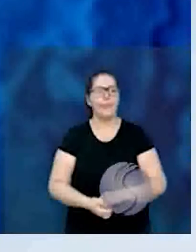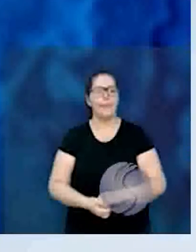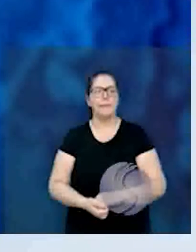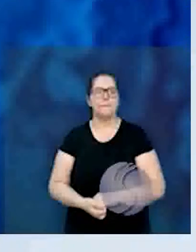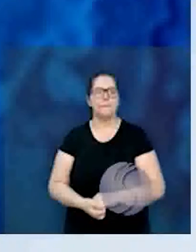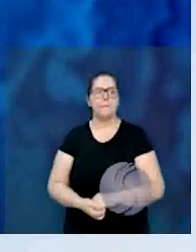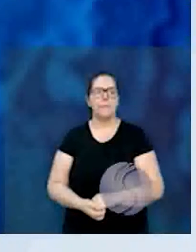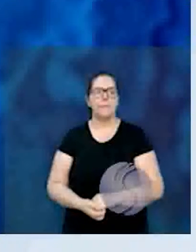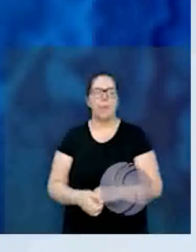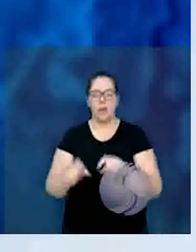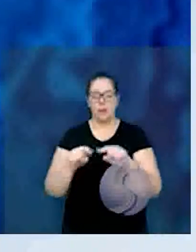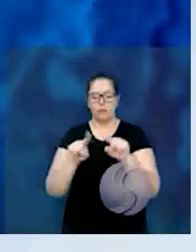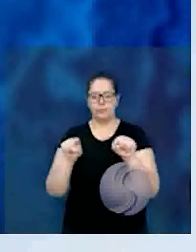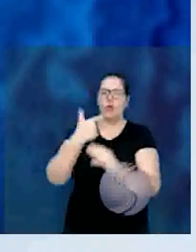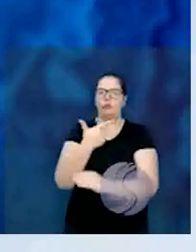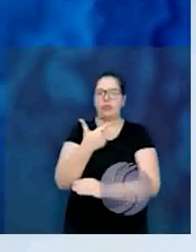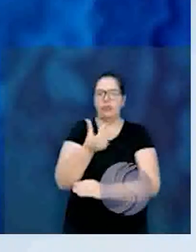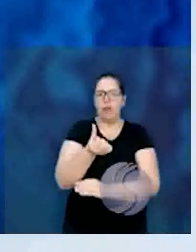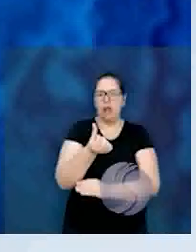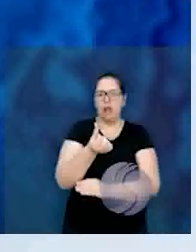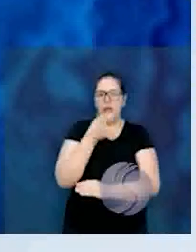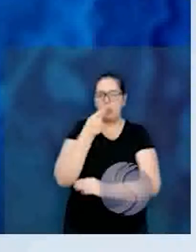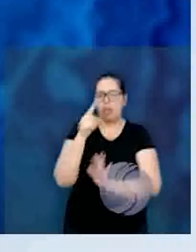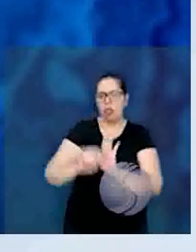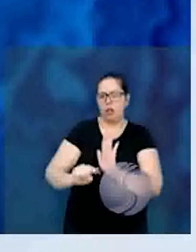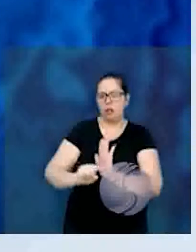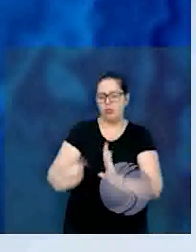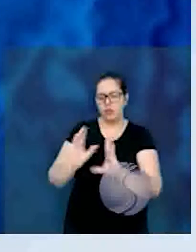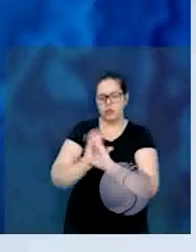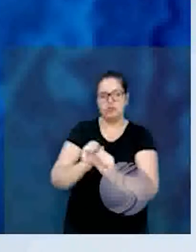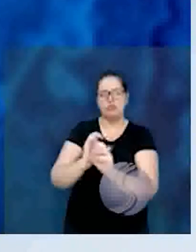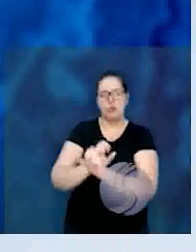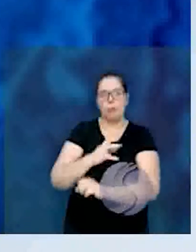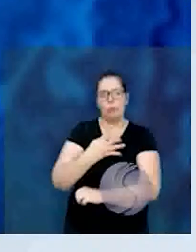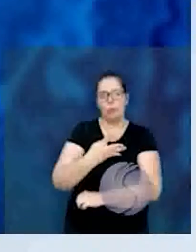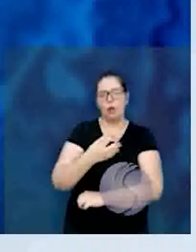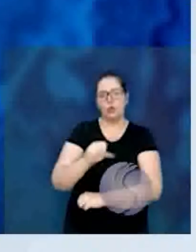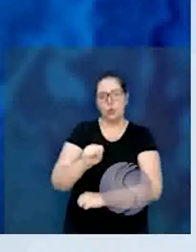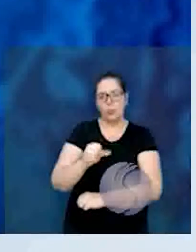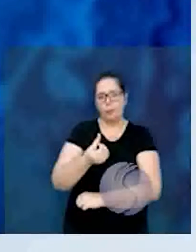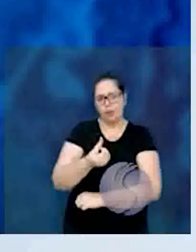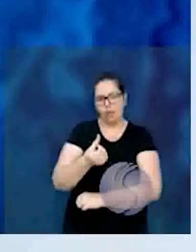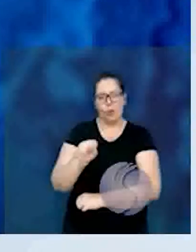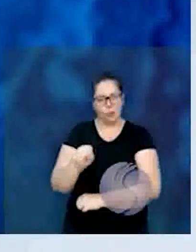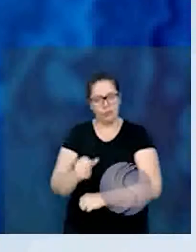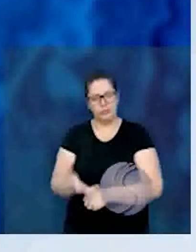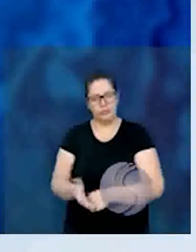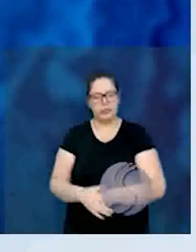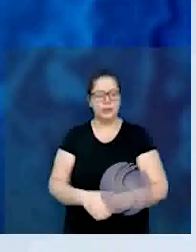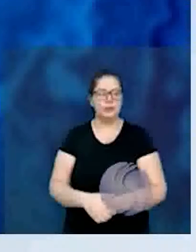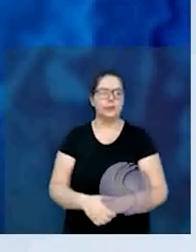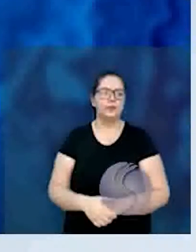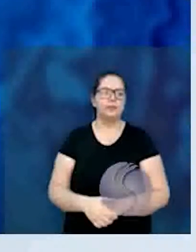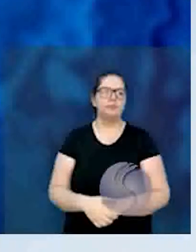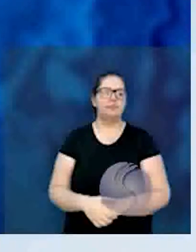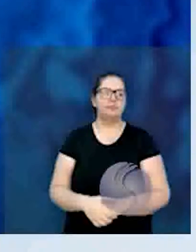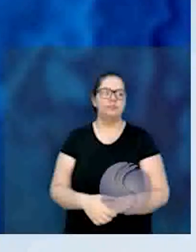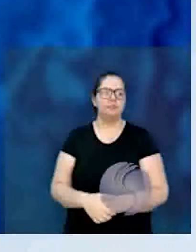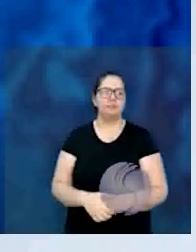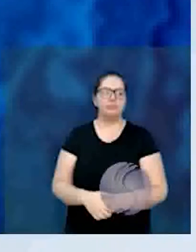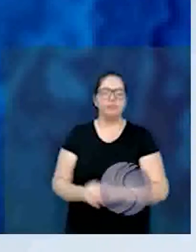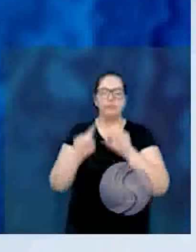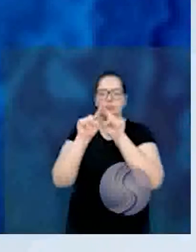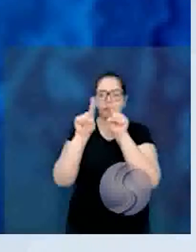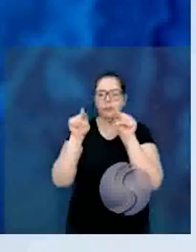468 descartados. Dos 239, 142 já estão considerados